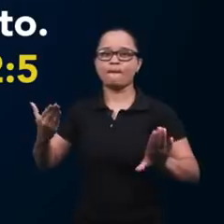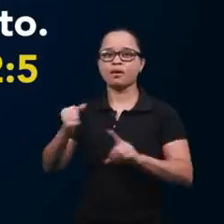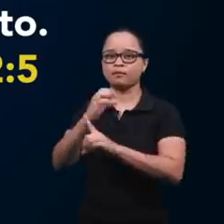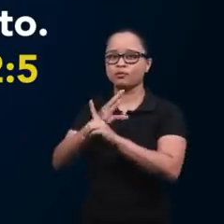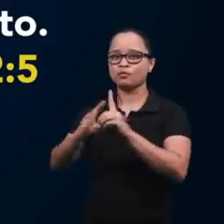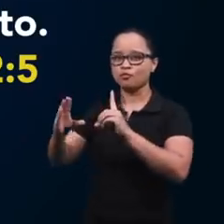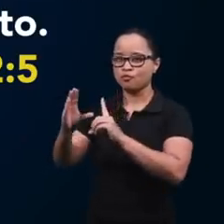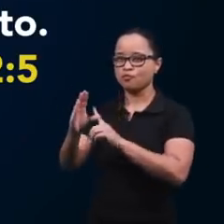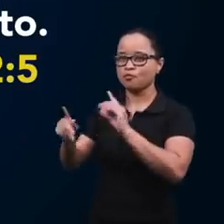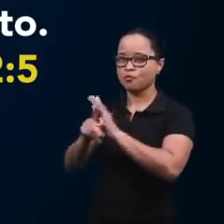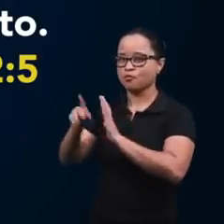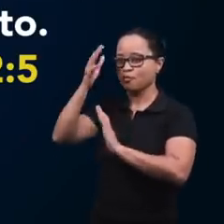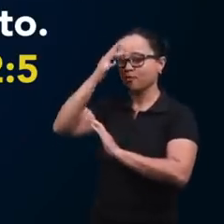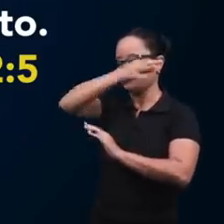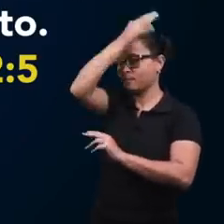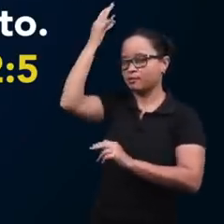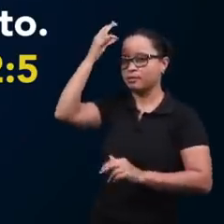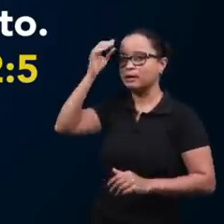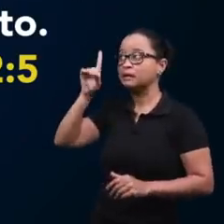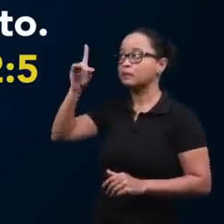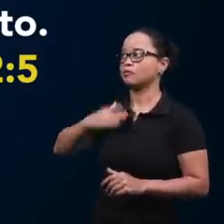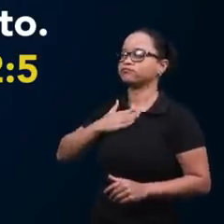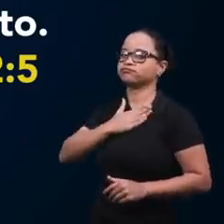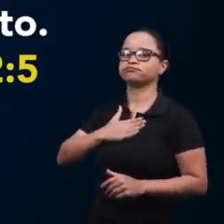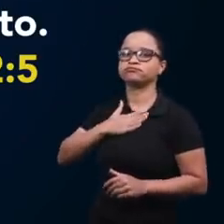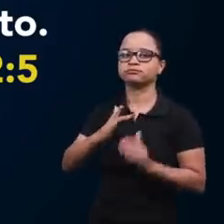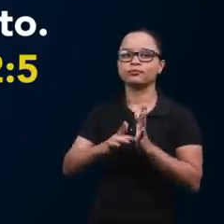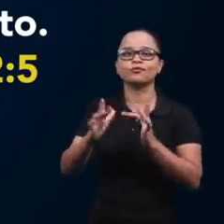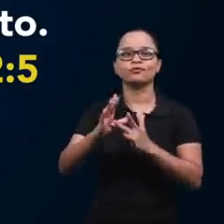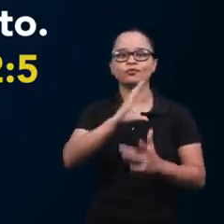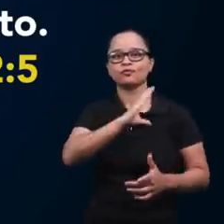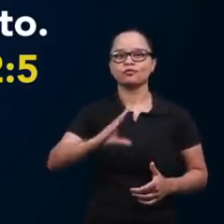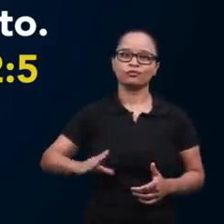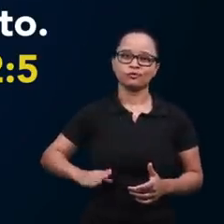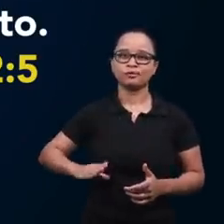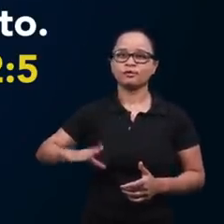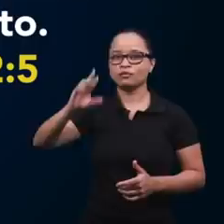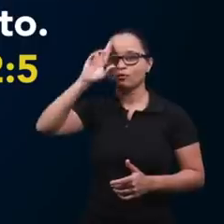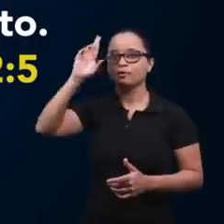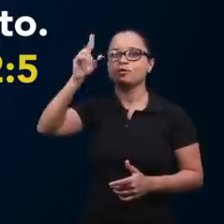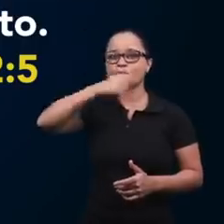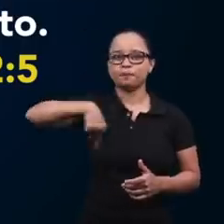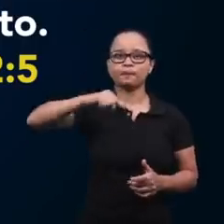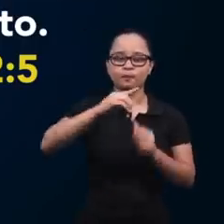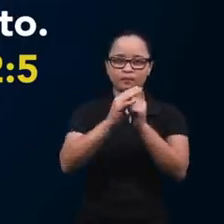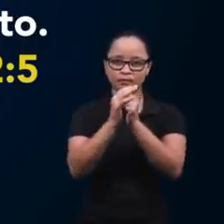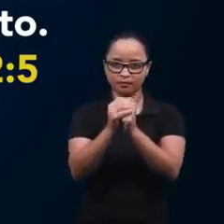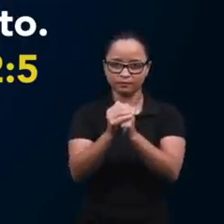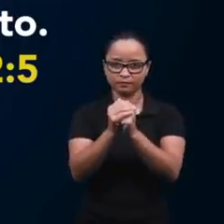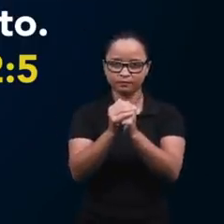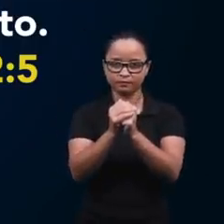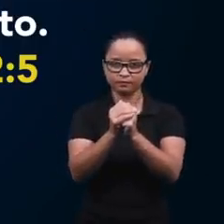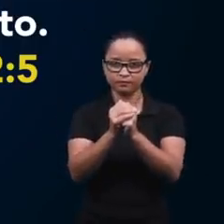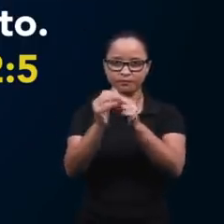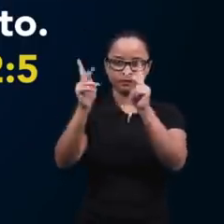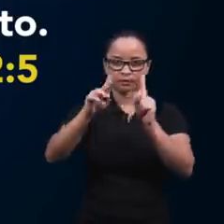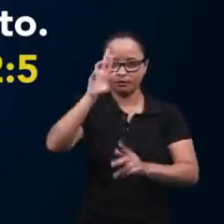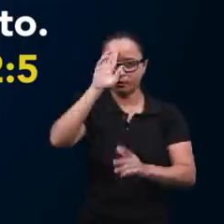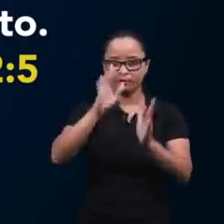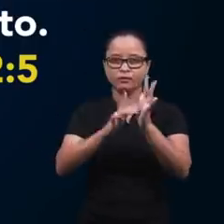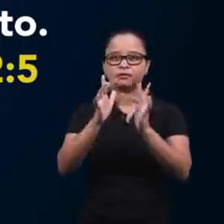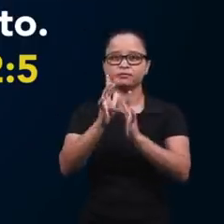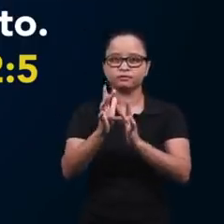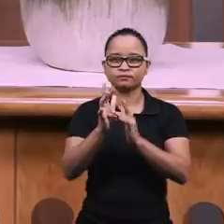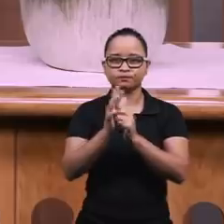espirituais agradáveis a Deus por Jesus Cristo nosso senhor amém a